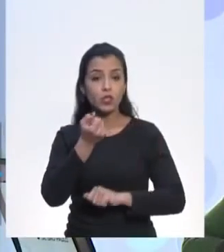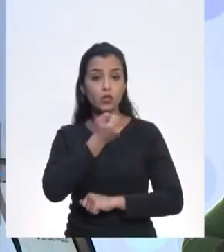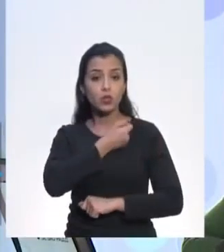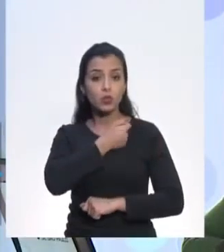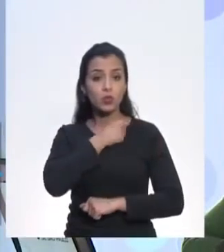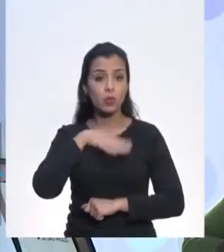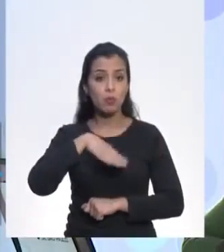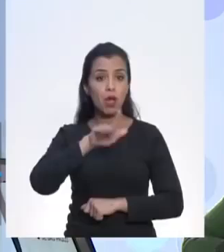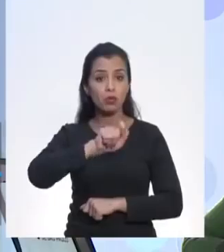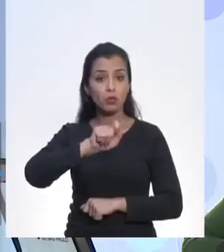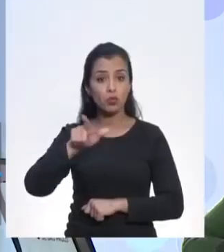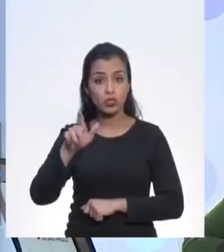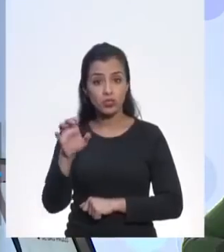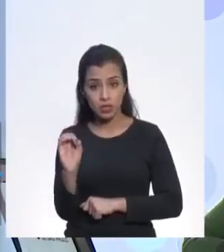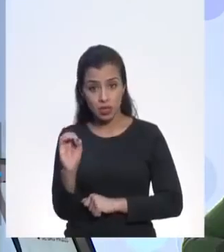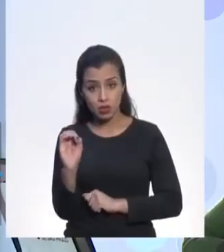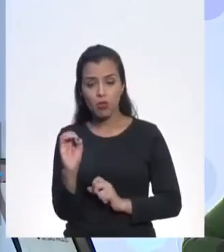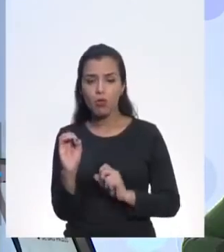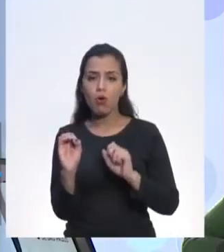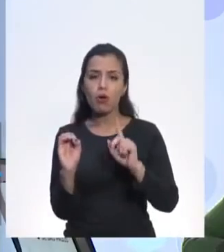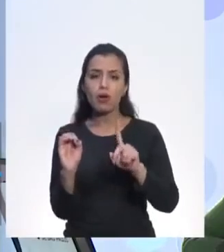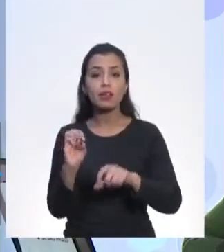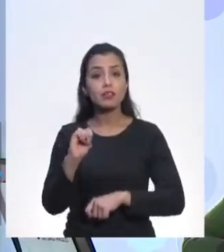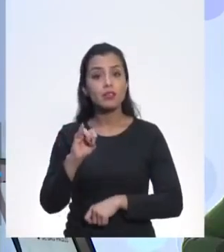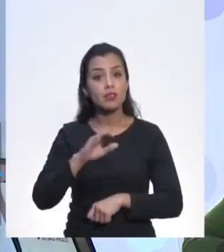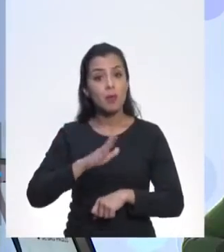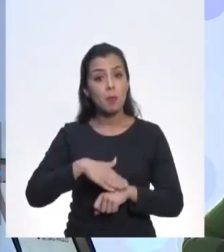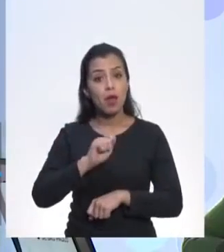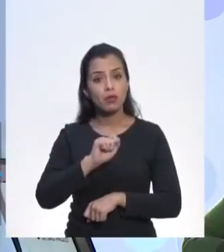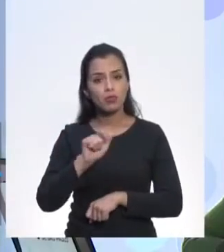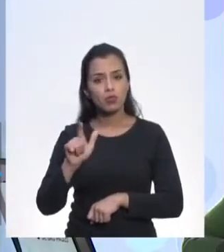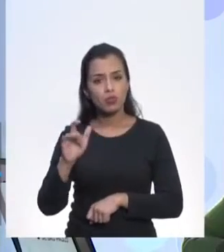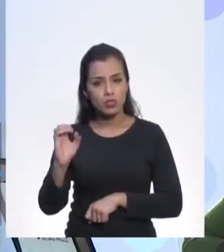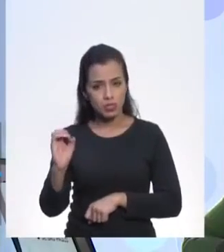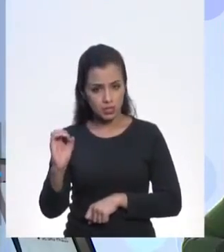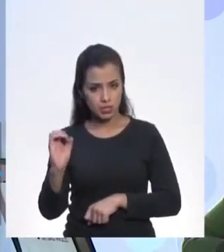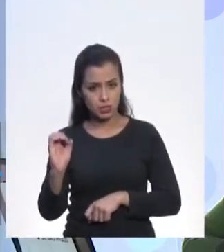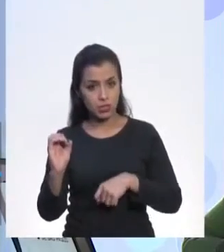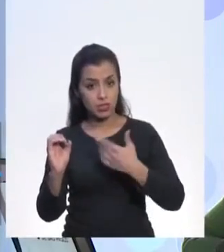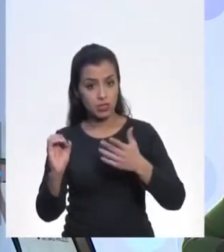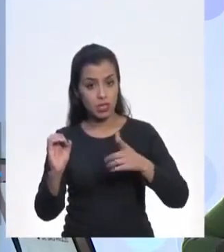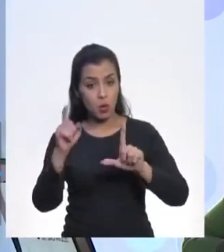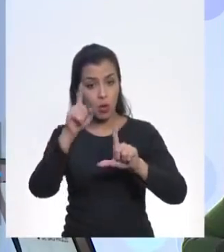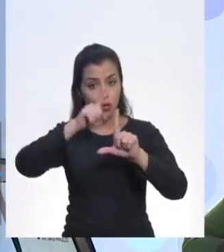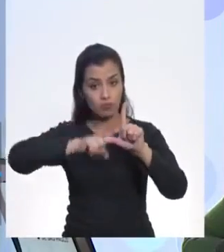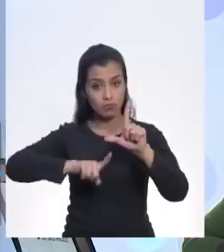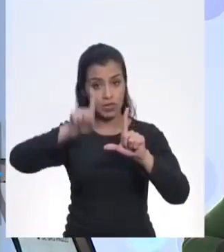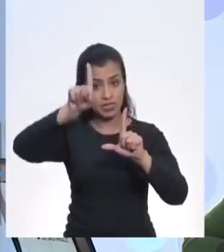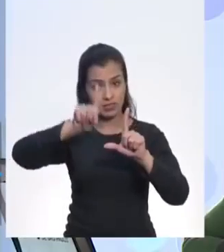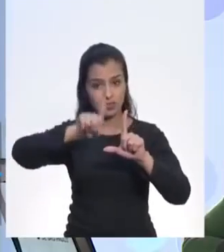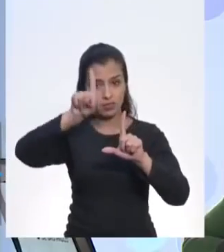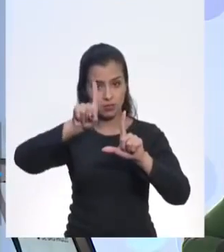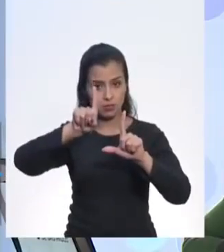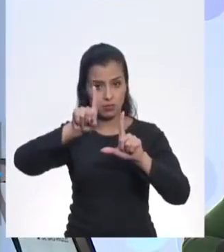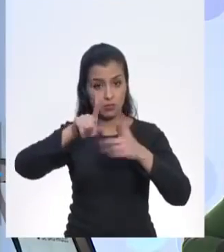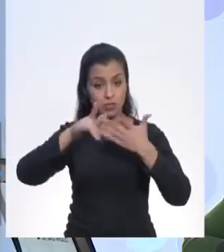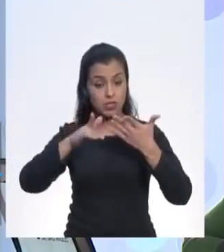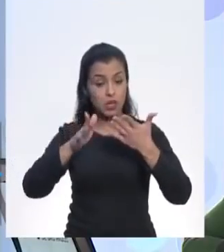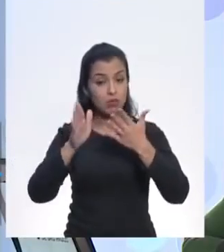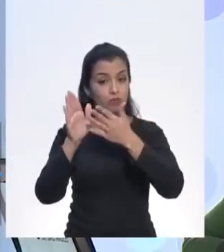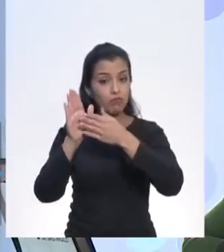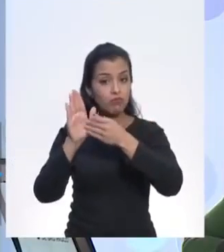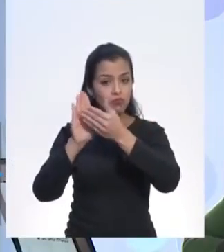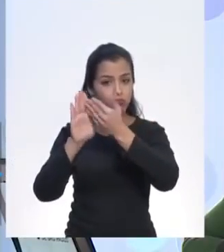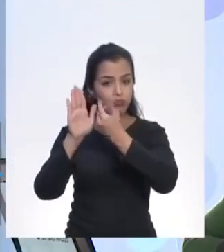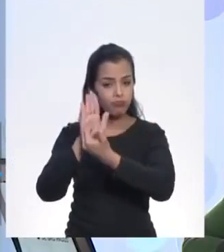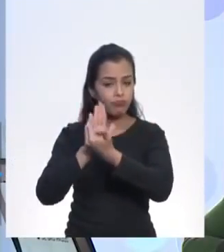que zero? Ótimo. Se ele é maior do que zero, a concavidade é voltada para cima. Então, eu vou fazer um esboço